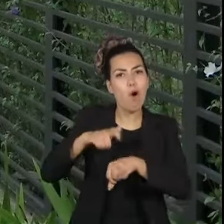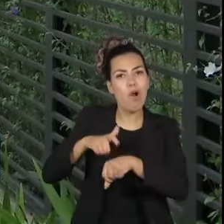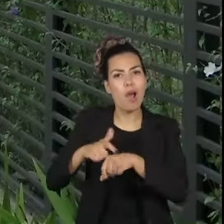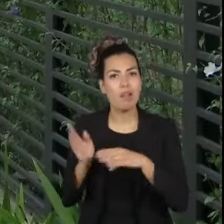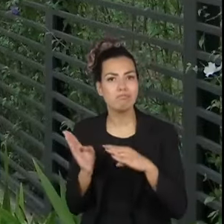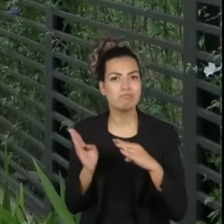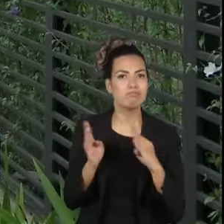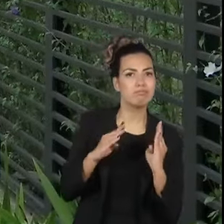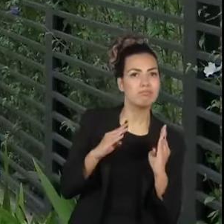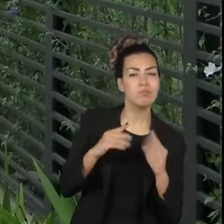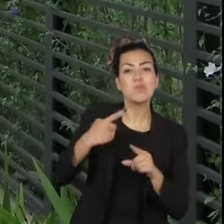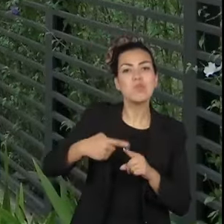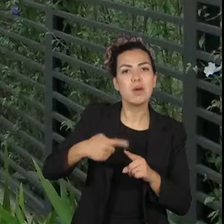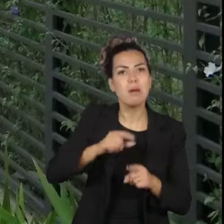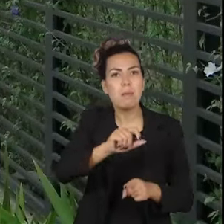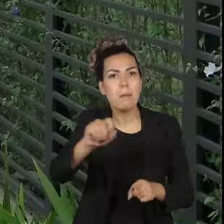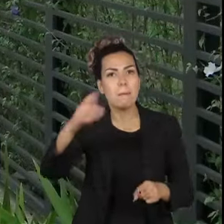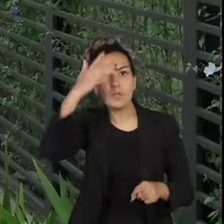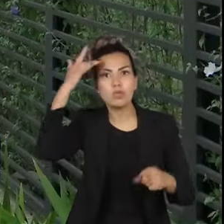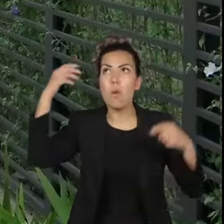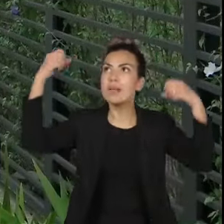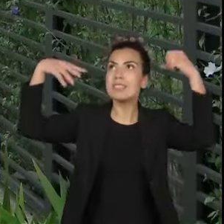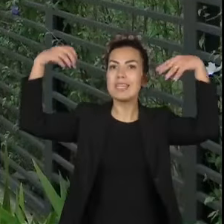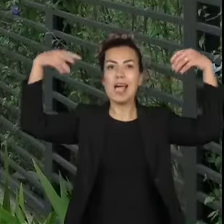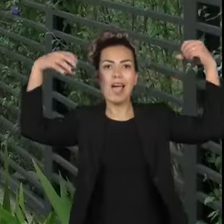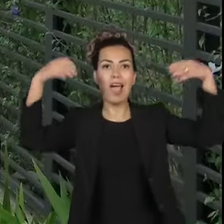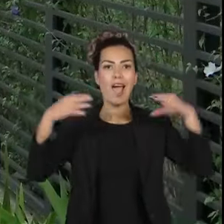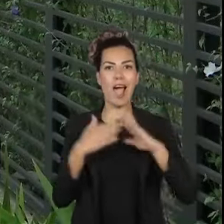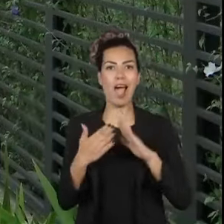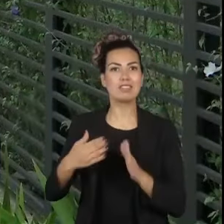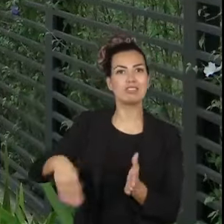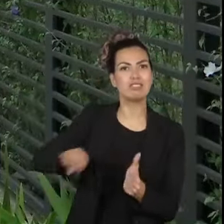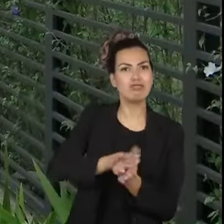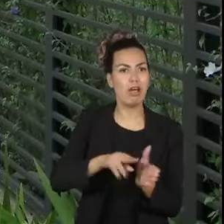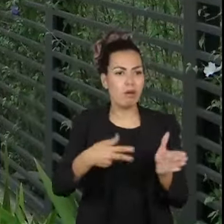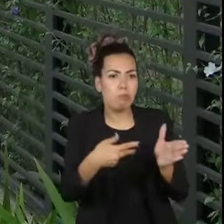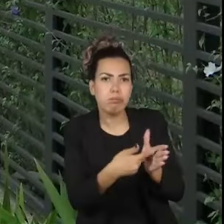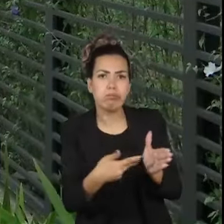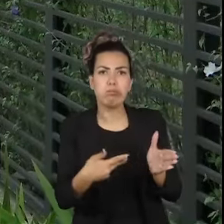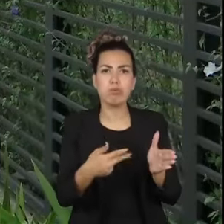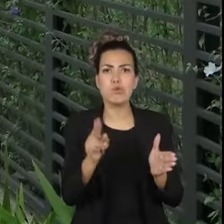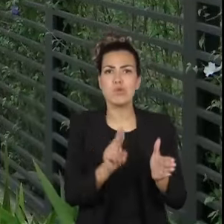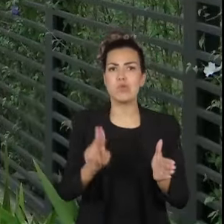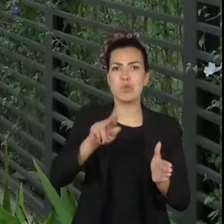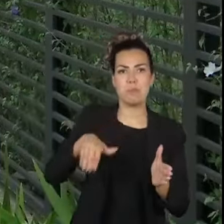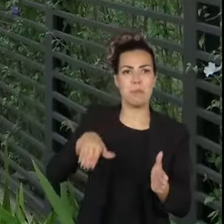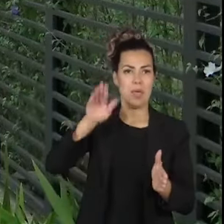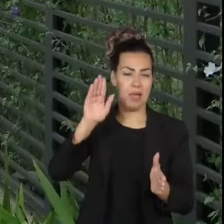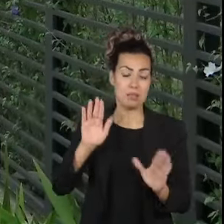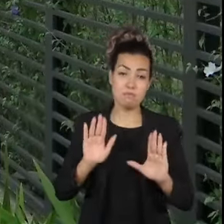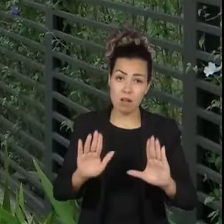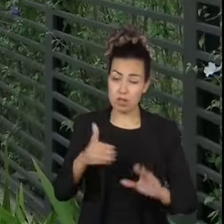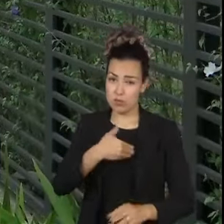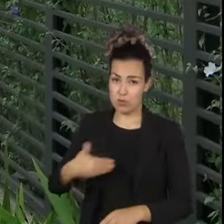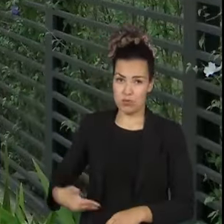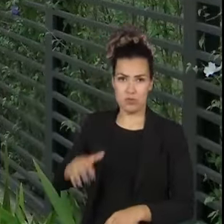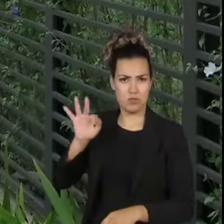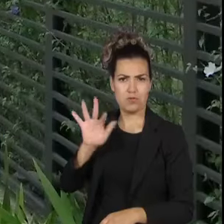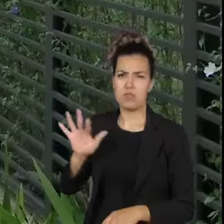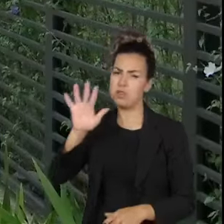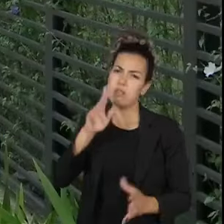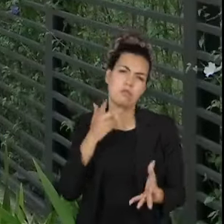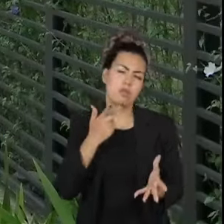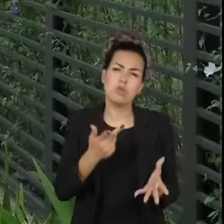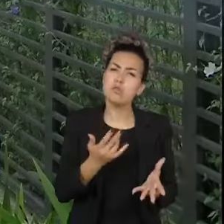pessoas acende a luz e liga os eletrodomésticos. Segundo o governo federal, não há risco